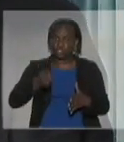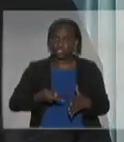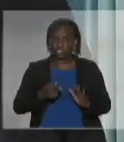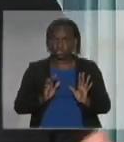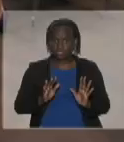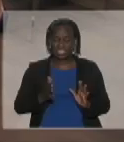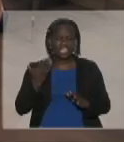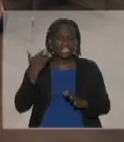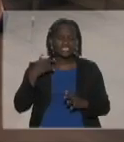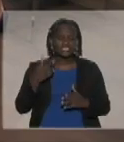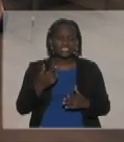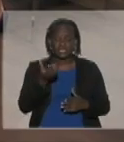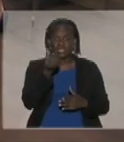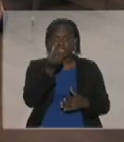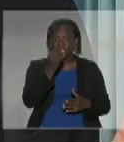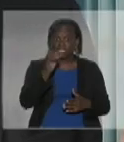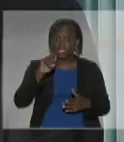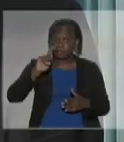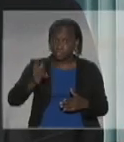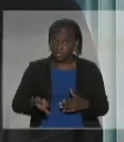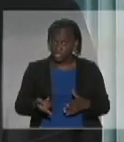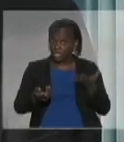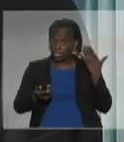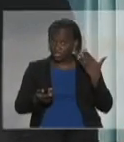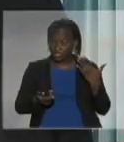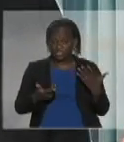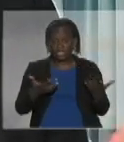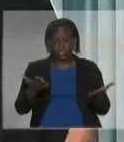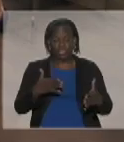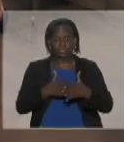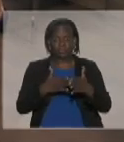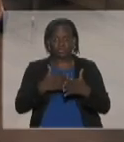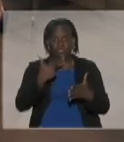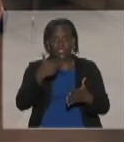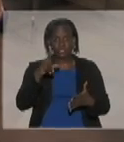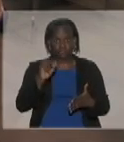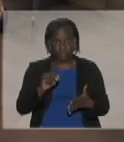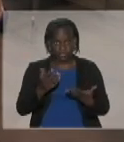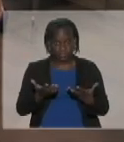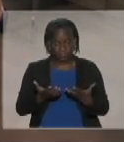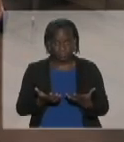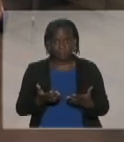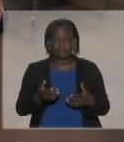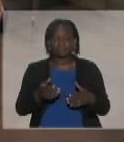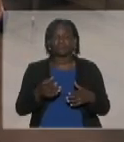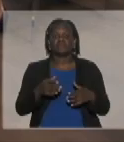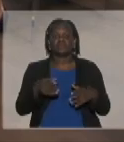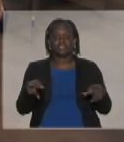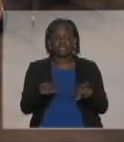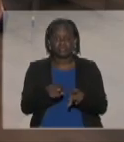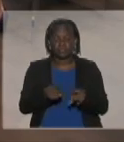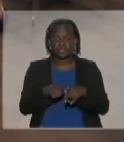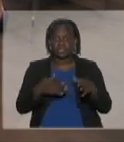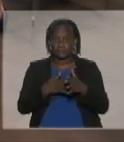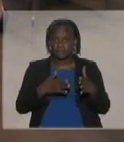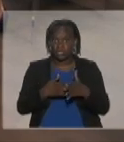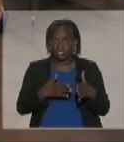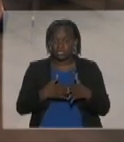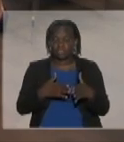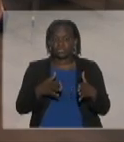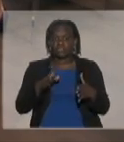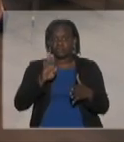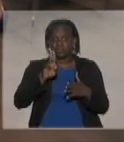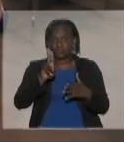reais. Chegou a quanto que o senhor disse? 600 milhões. 600 milhões. E além do mais, está limitado o